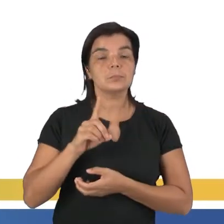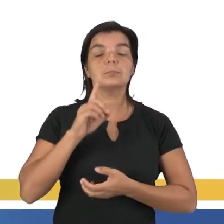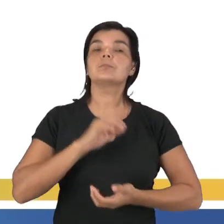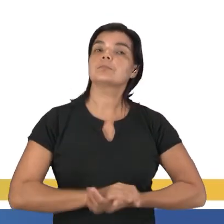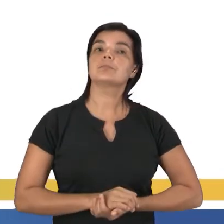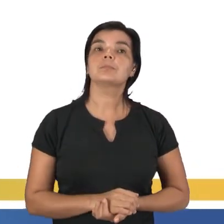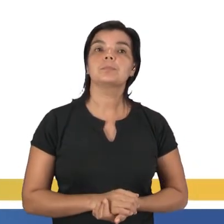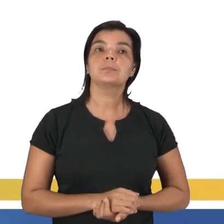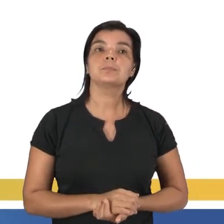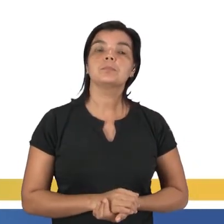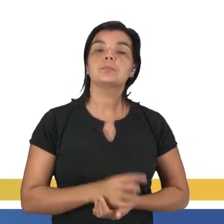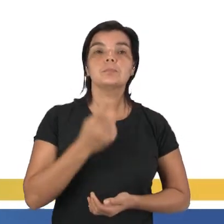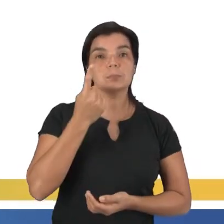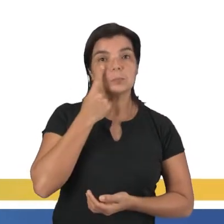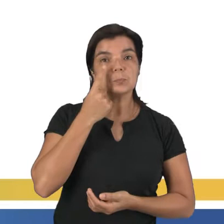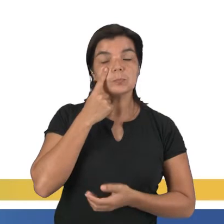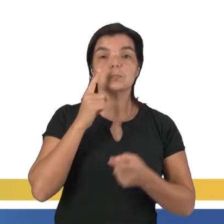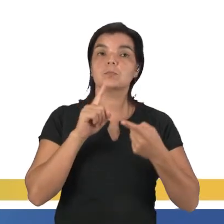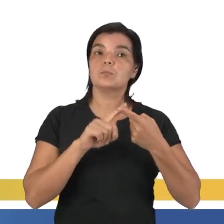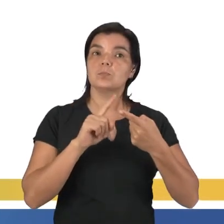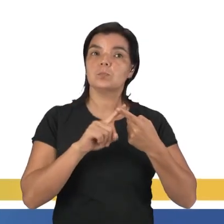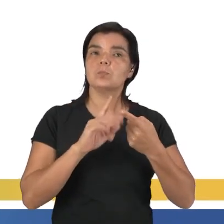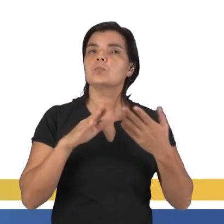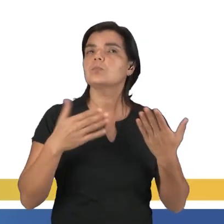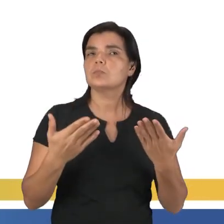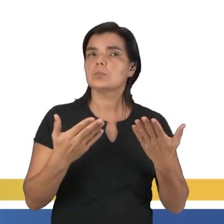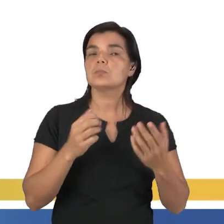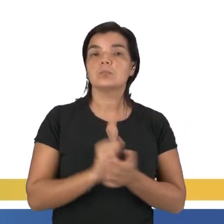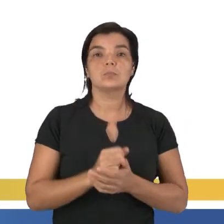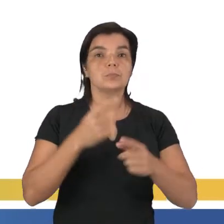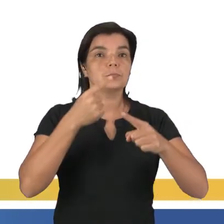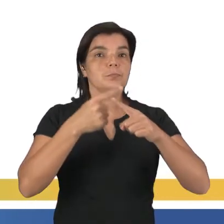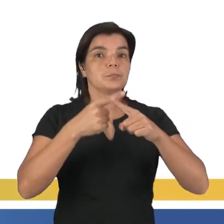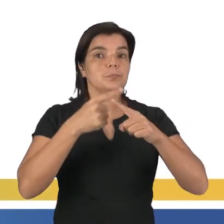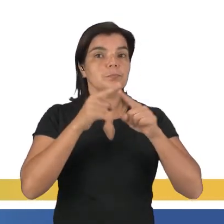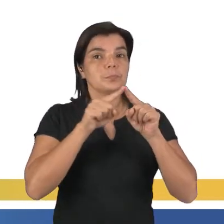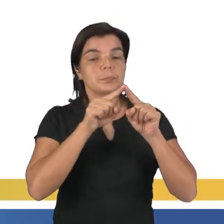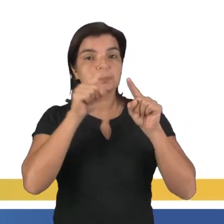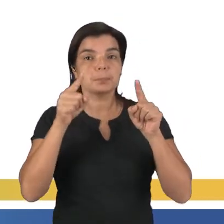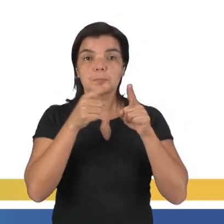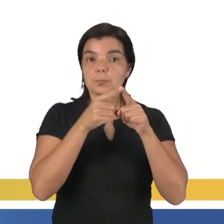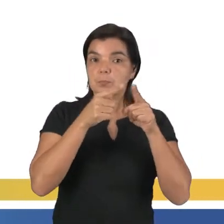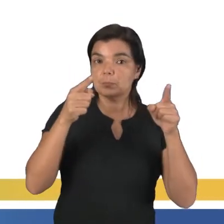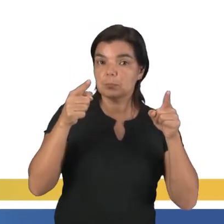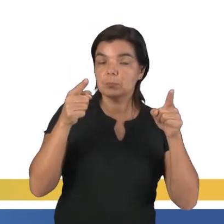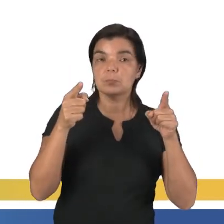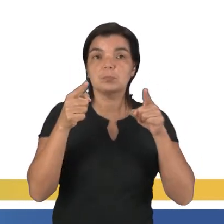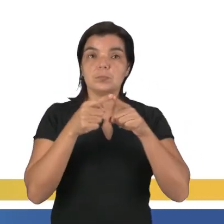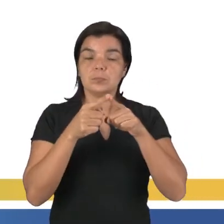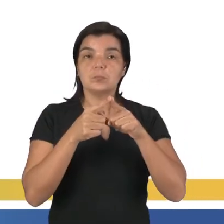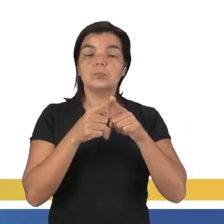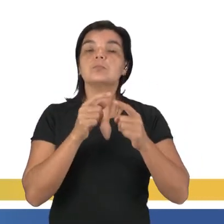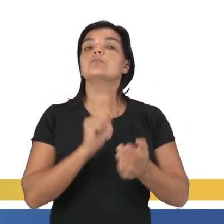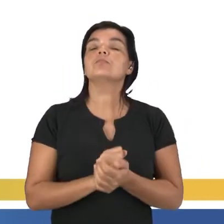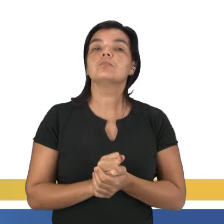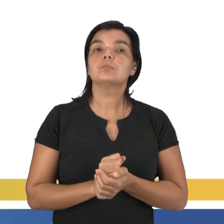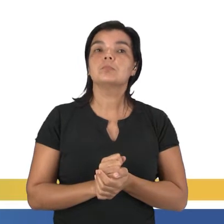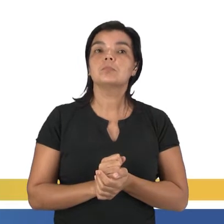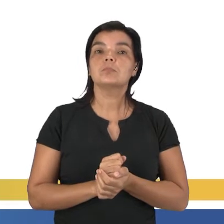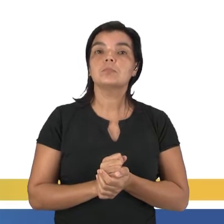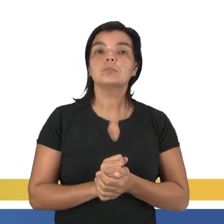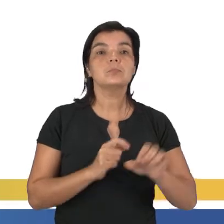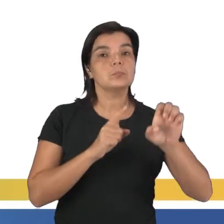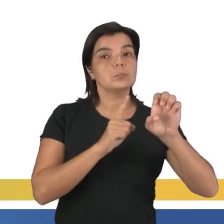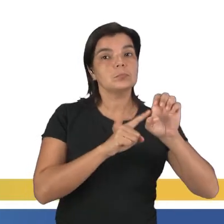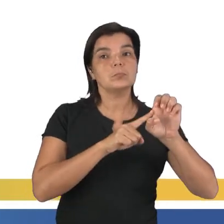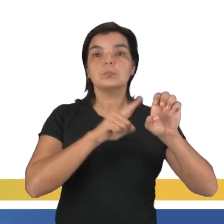a direita. Observou o primeiro passo? Qual vai ser o segundo? Quando a gente vai do maior para o menor, ou seja, da esquerda para